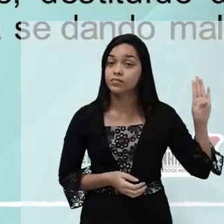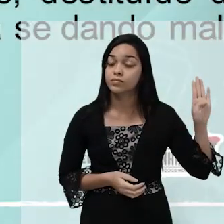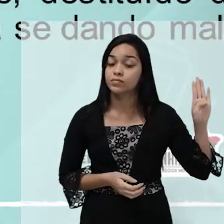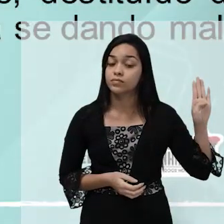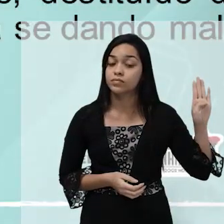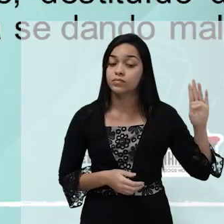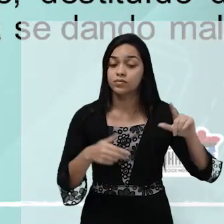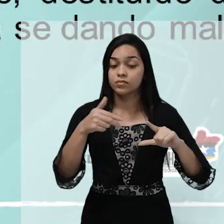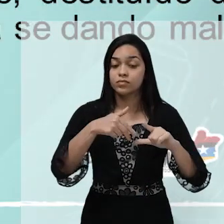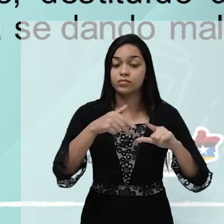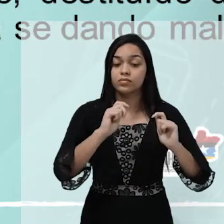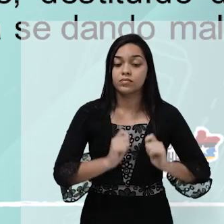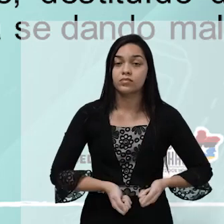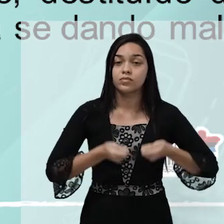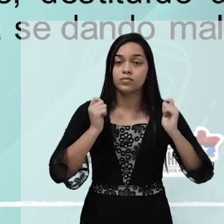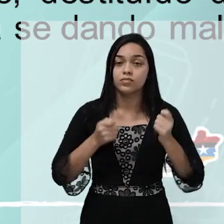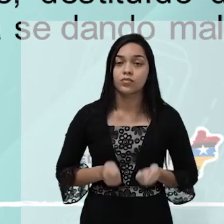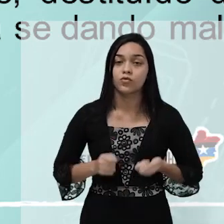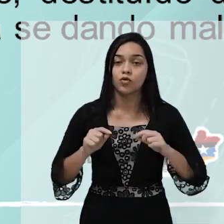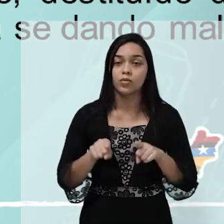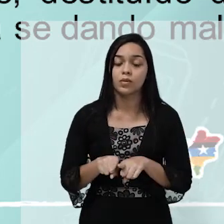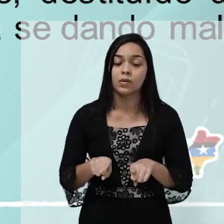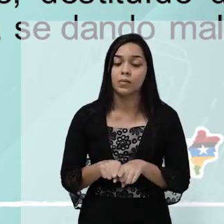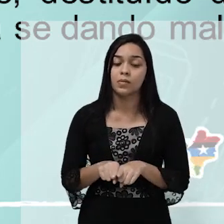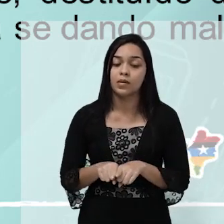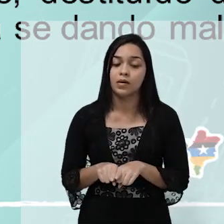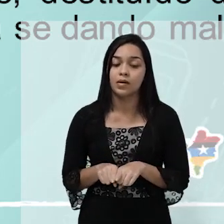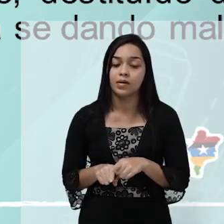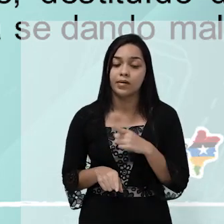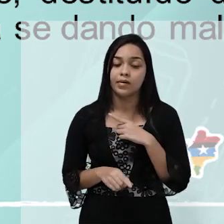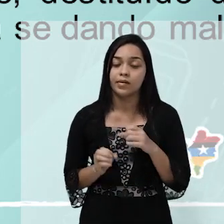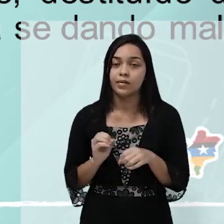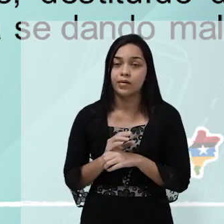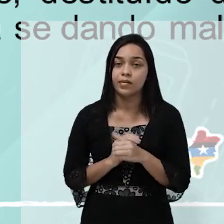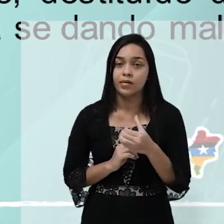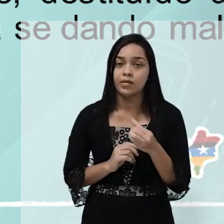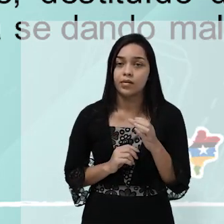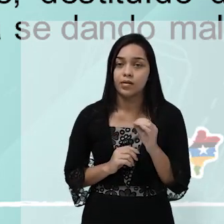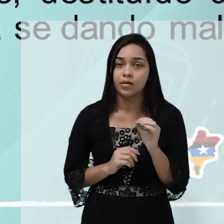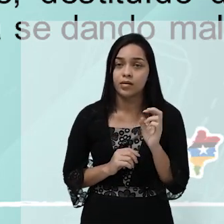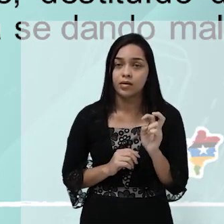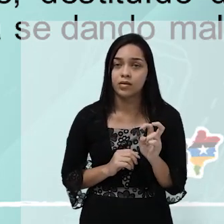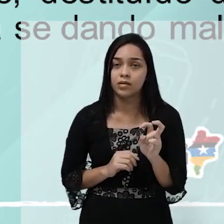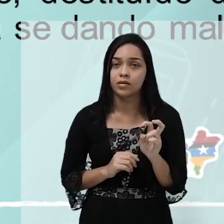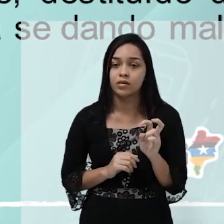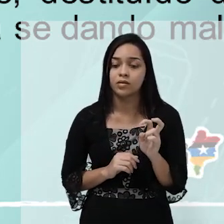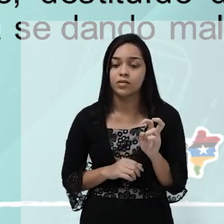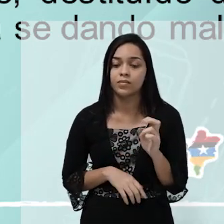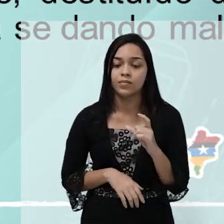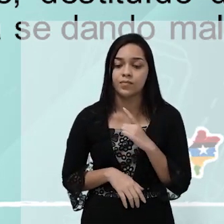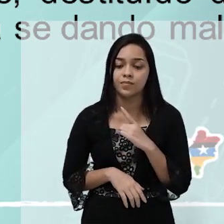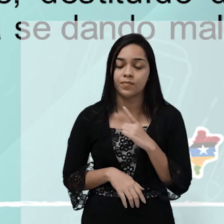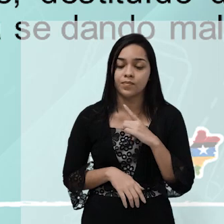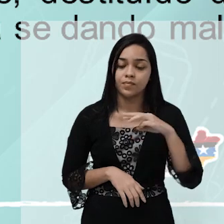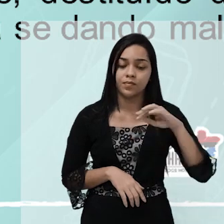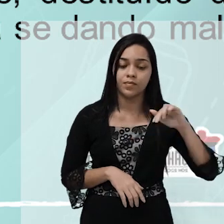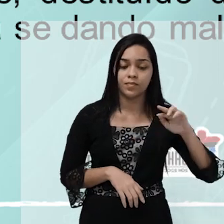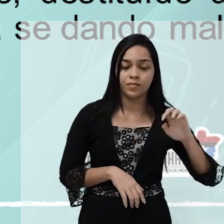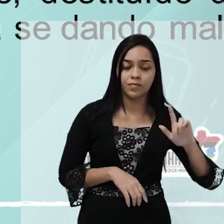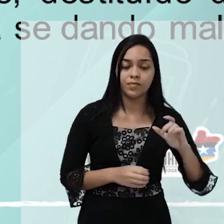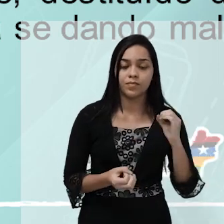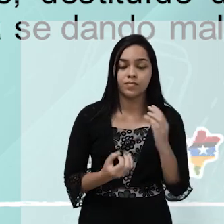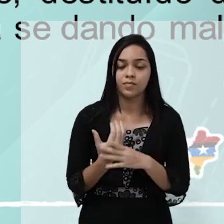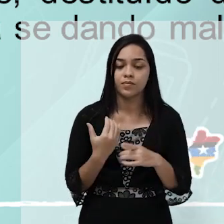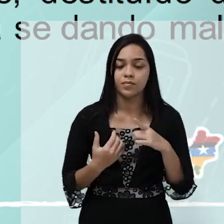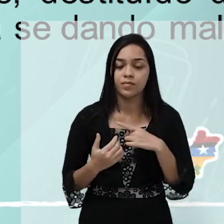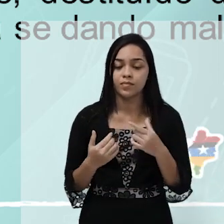Está relacionada às novelas de cavalaria. A obra de Dom Quixote de La Mancha foi publicada em 1605 por Miguel de Cervantes. Faz